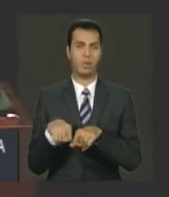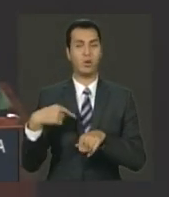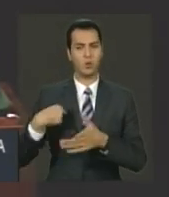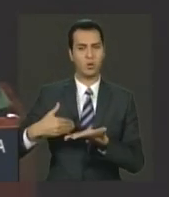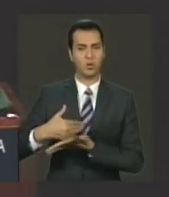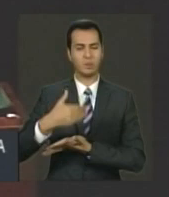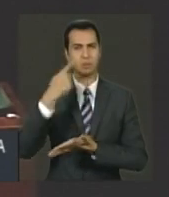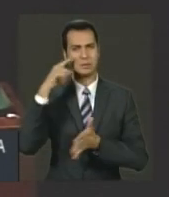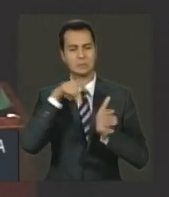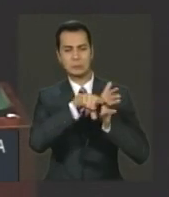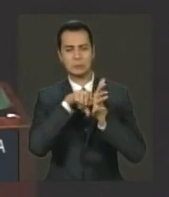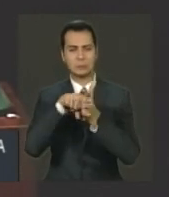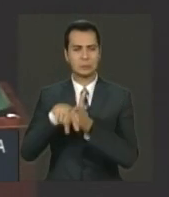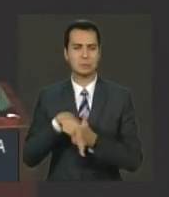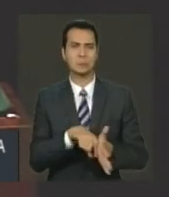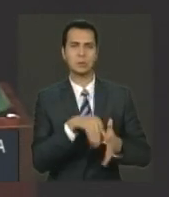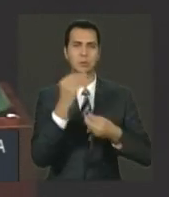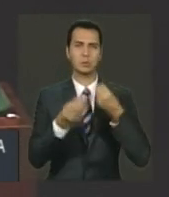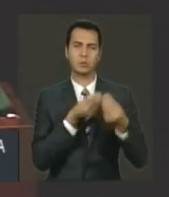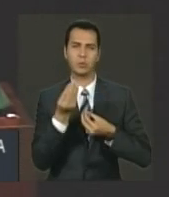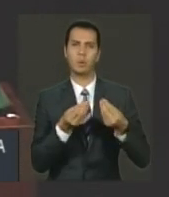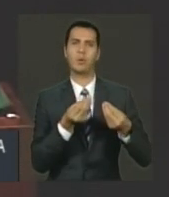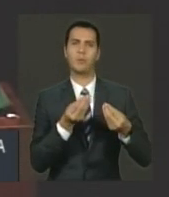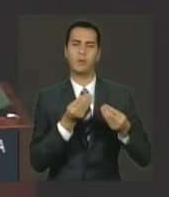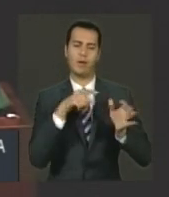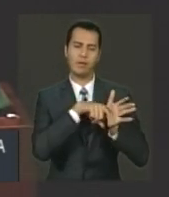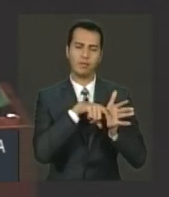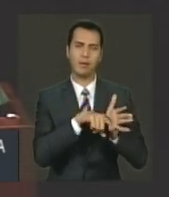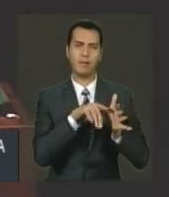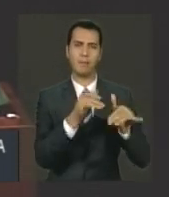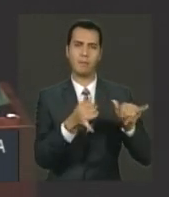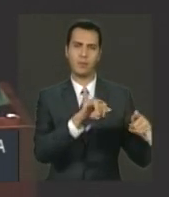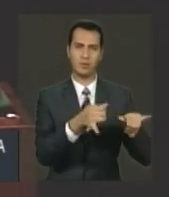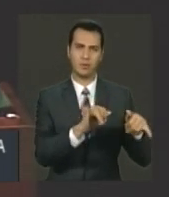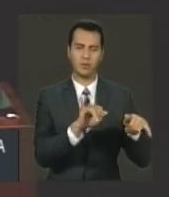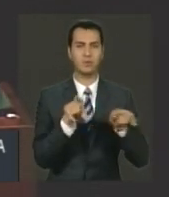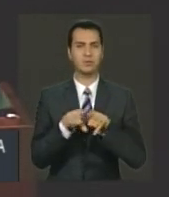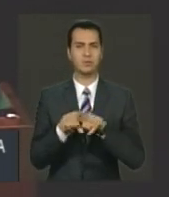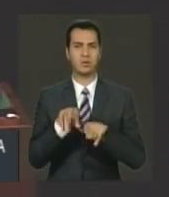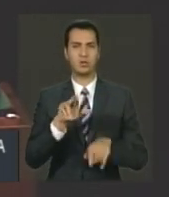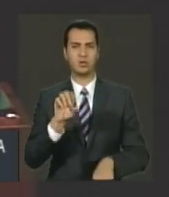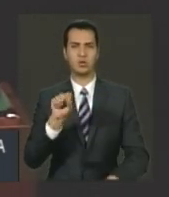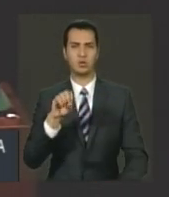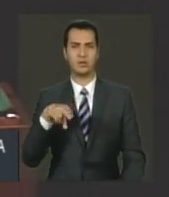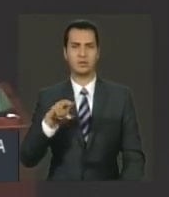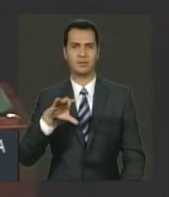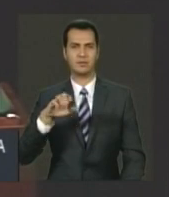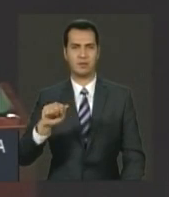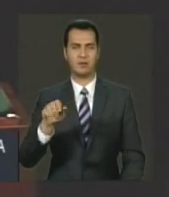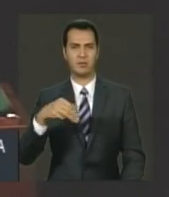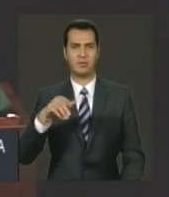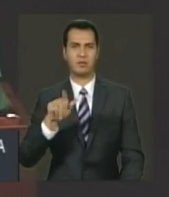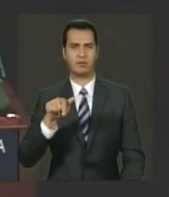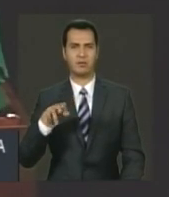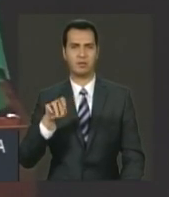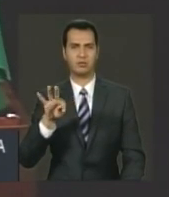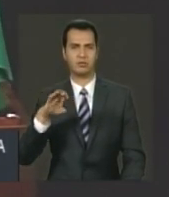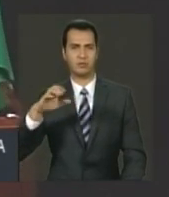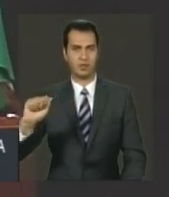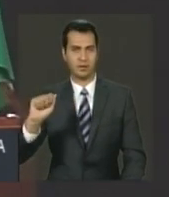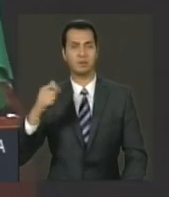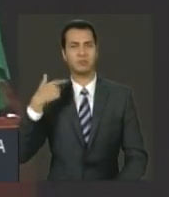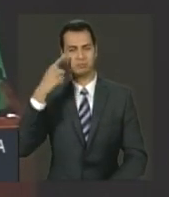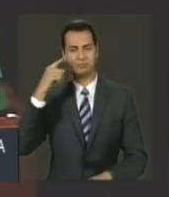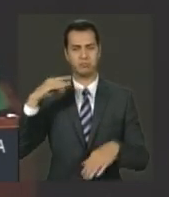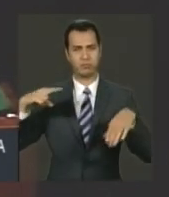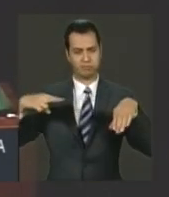análise bioquímica cardíaca, utilizando a ressonância magnética. A